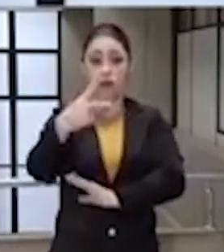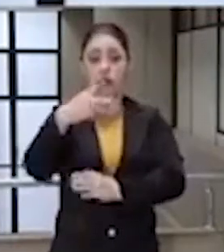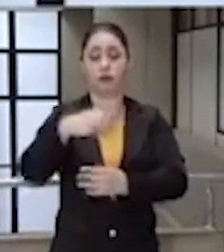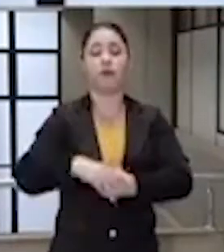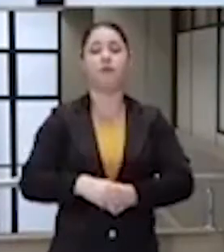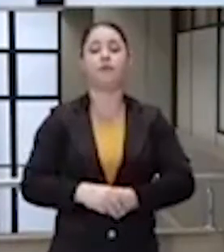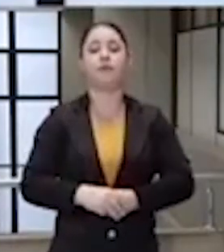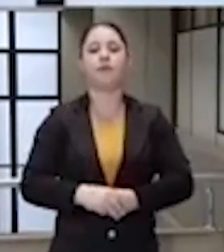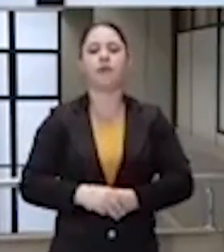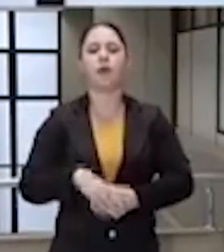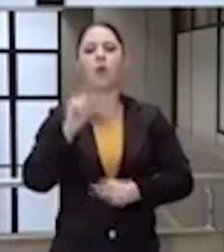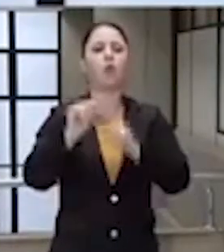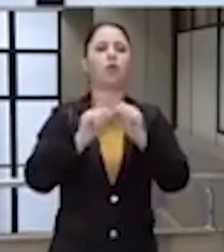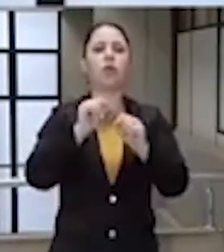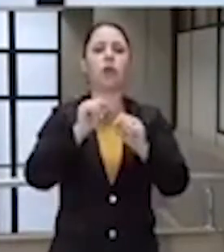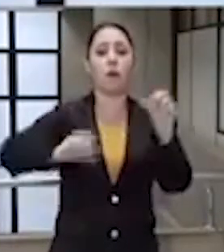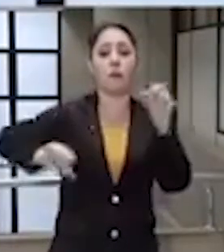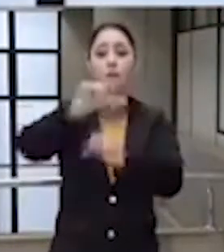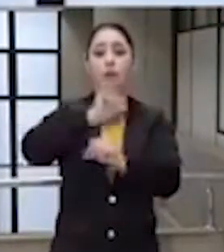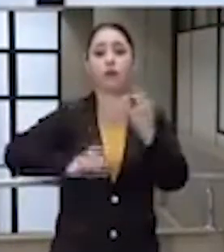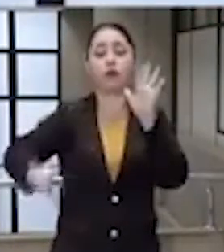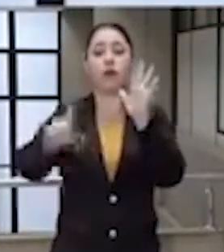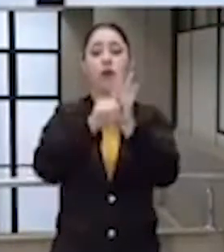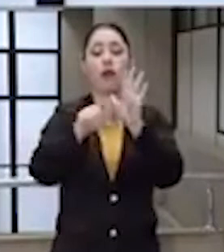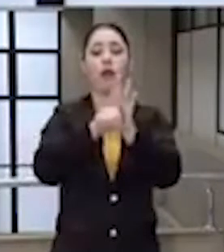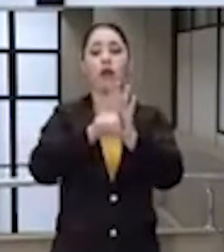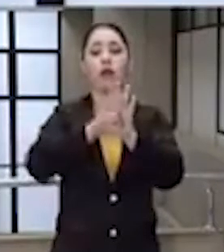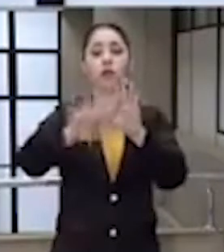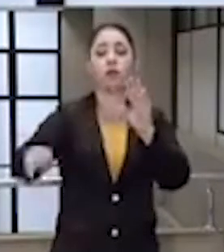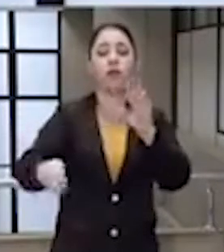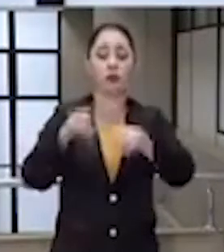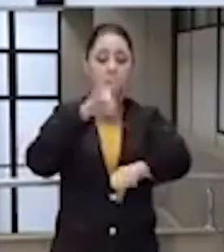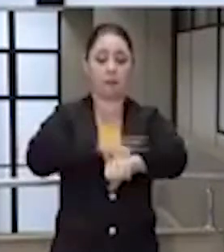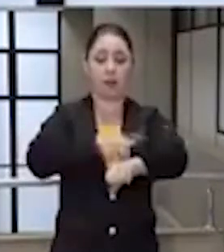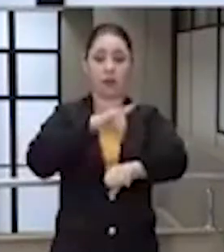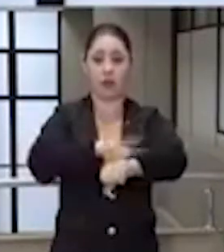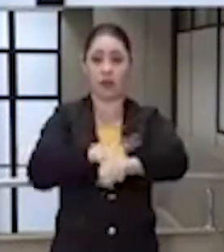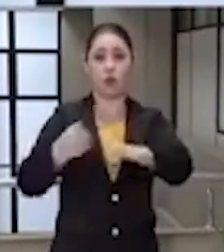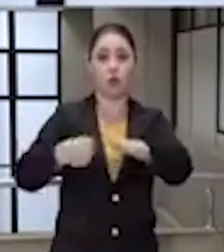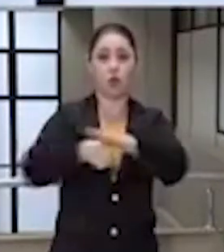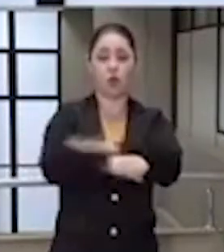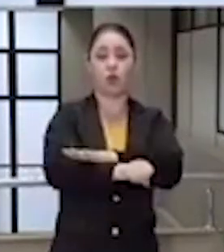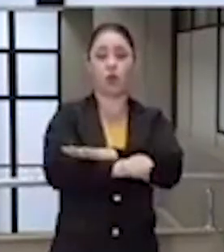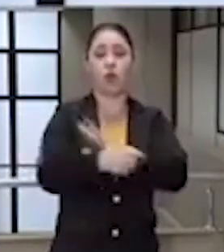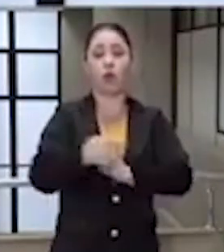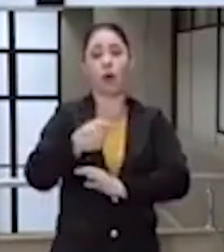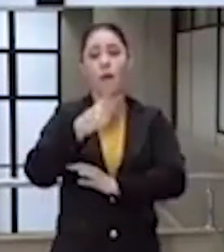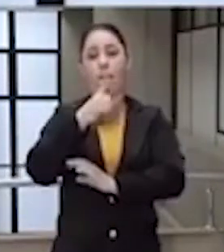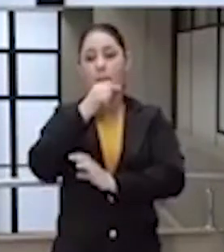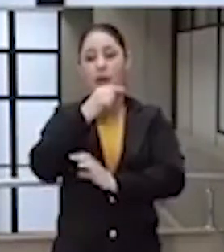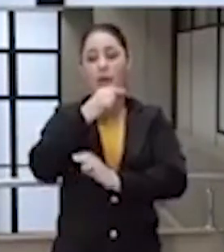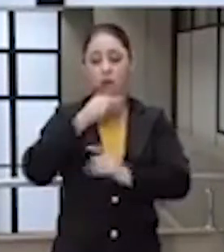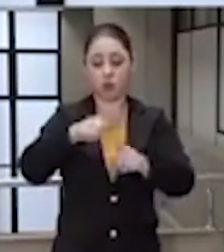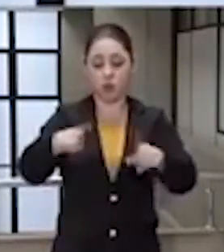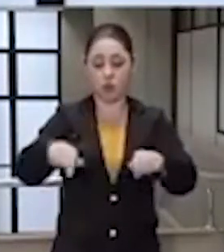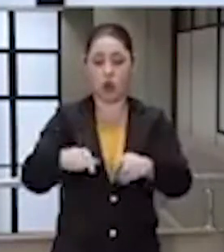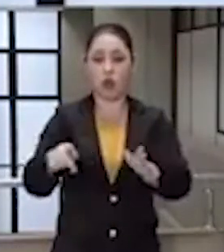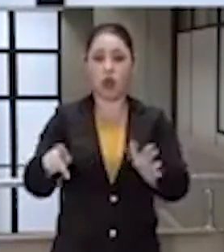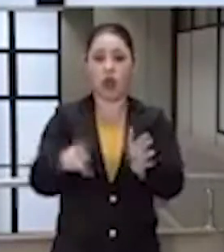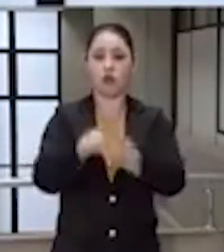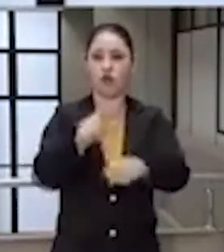273. Ele altera a lei que dispõe sobre a instalação de banheiros e bebedouros no comércio. Deixa